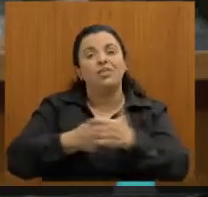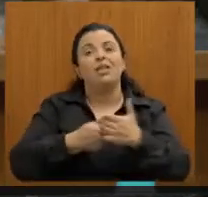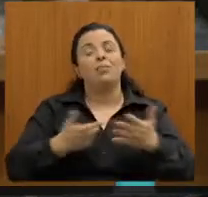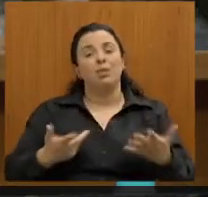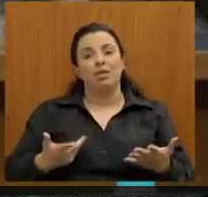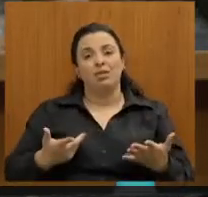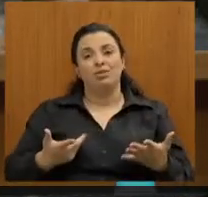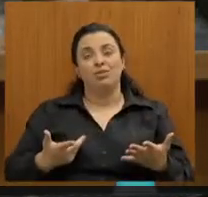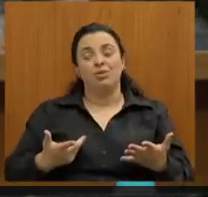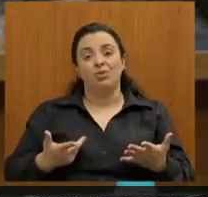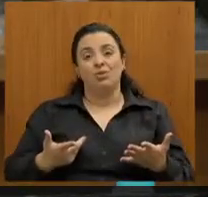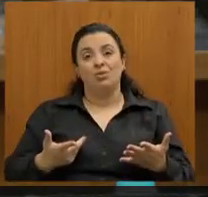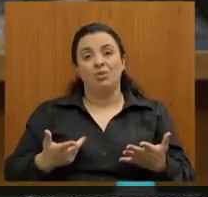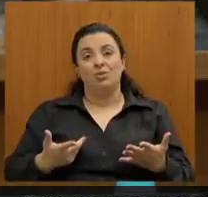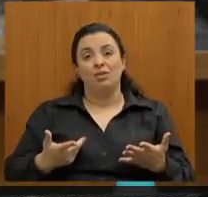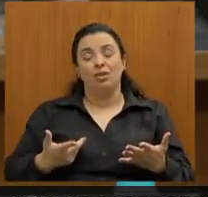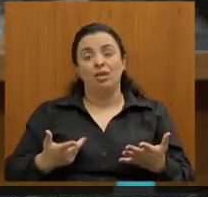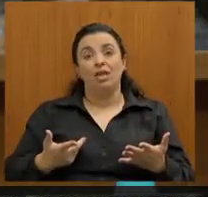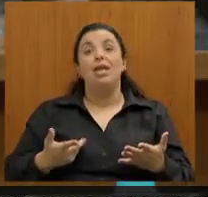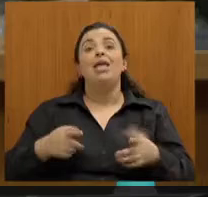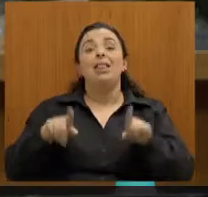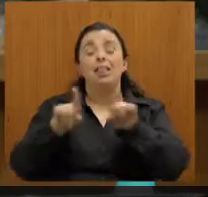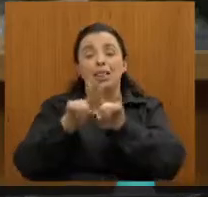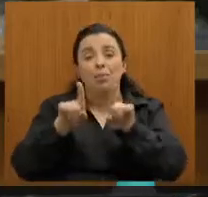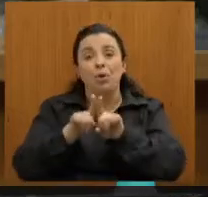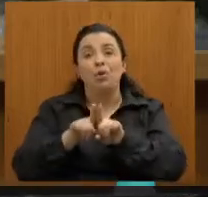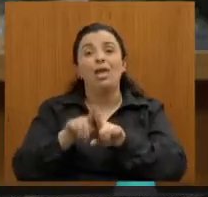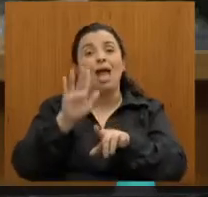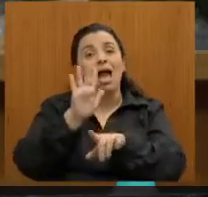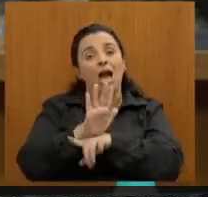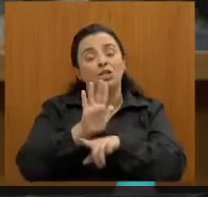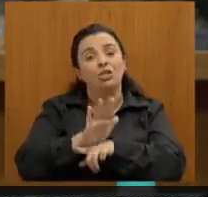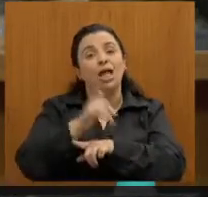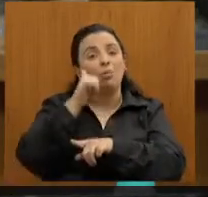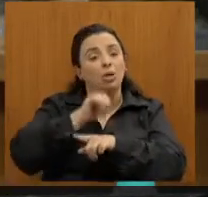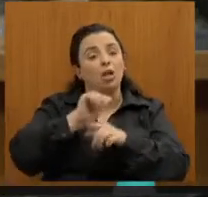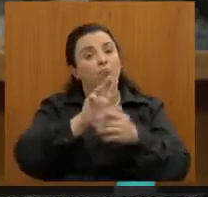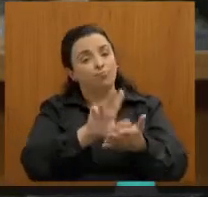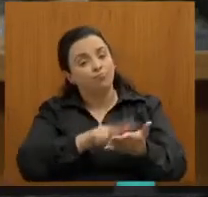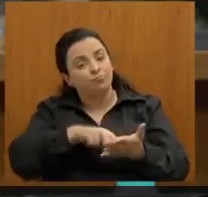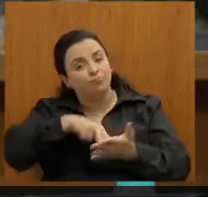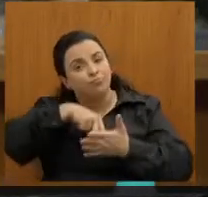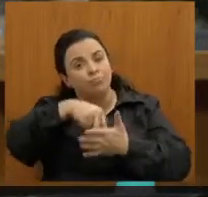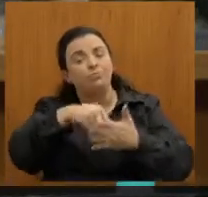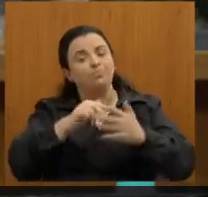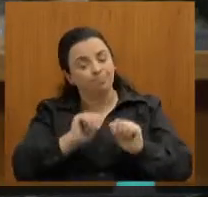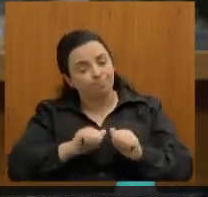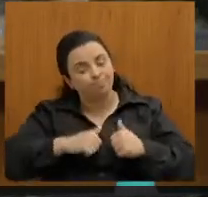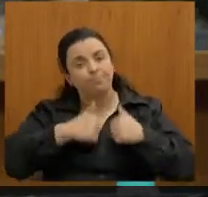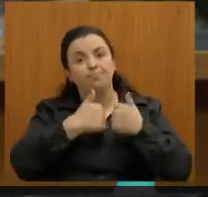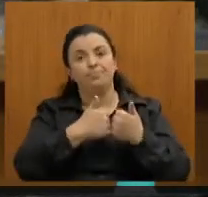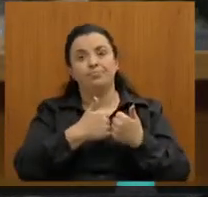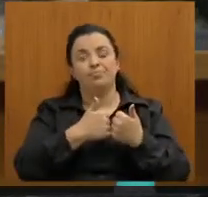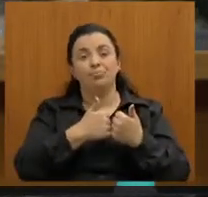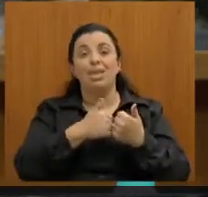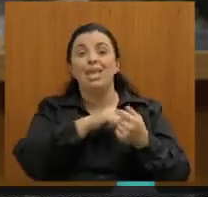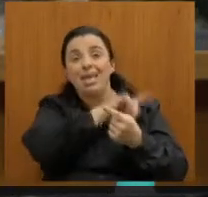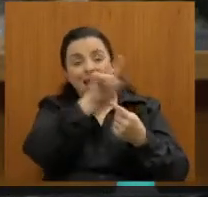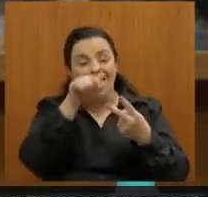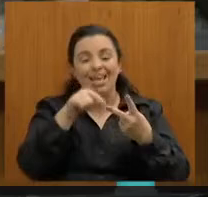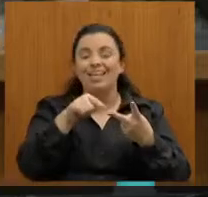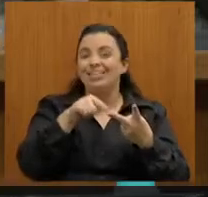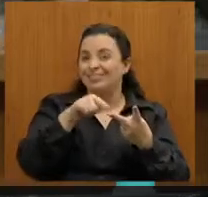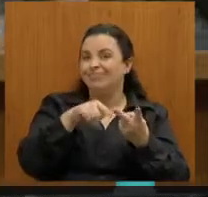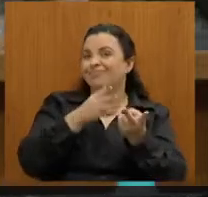civil se envolva na recuperação dessa mulher e aí tem o outro viés da Lei Maria da Penha